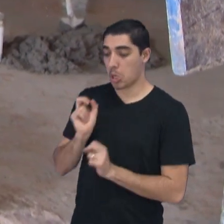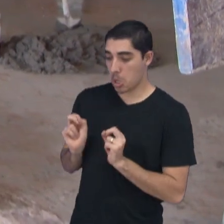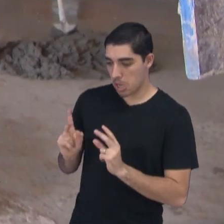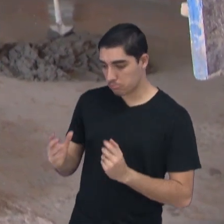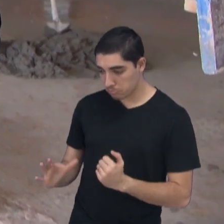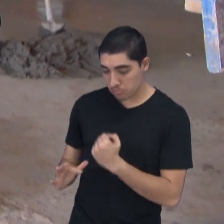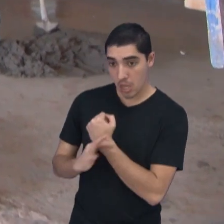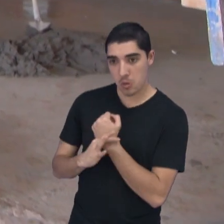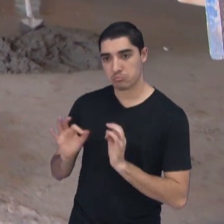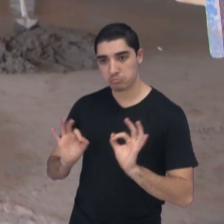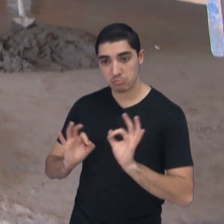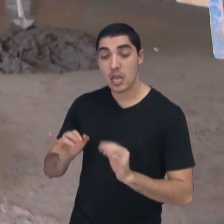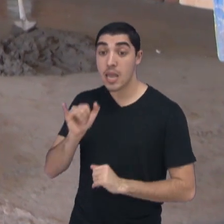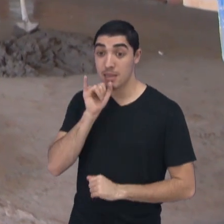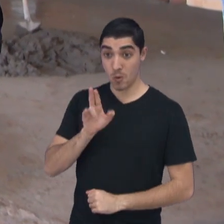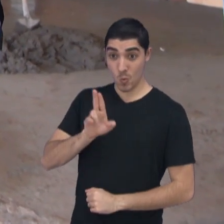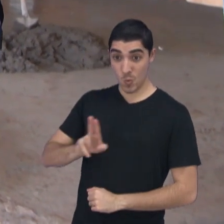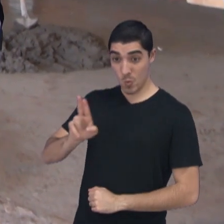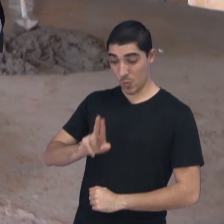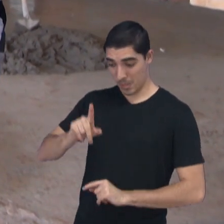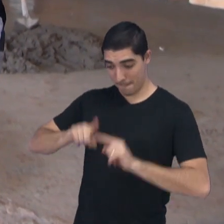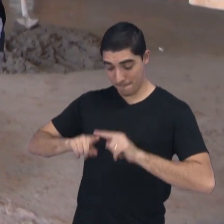da utilização dos equipamentos é